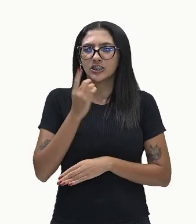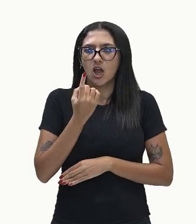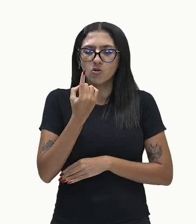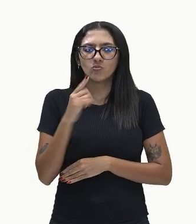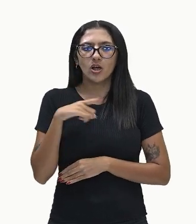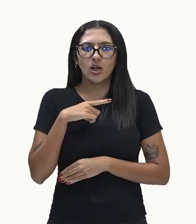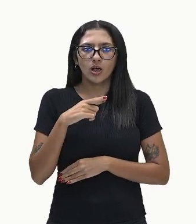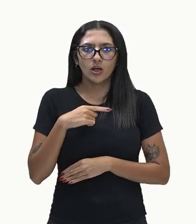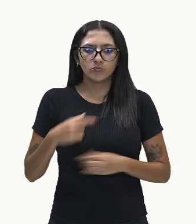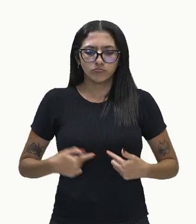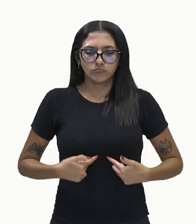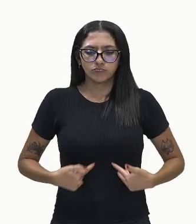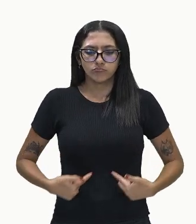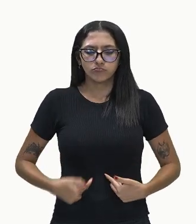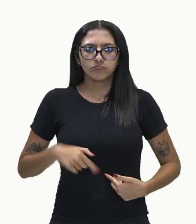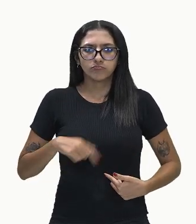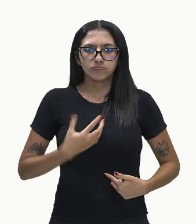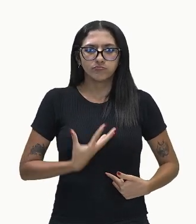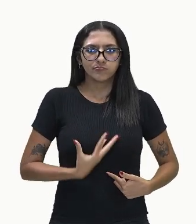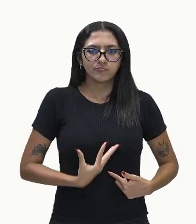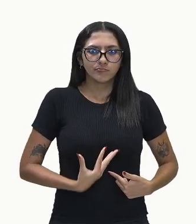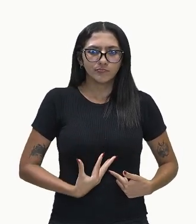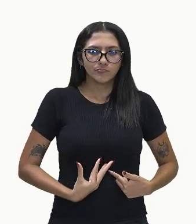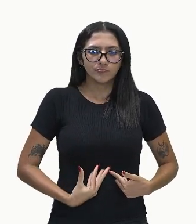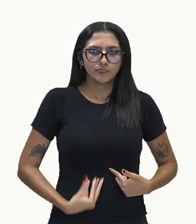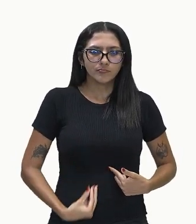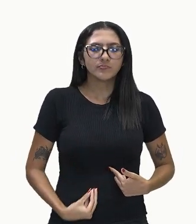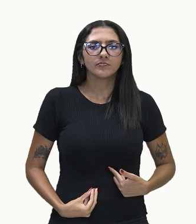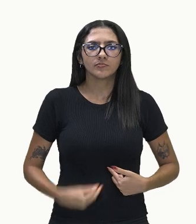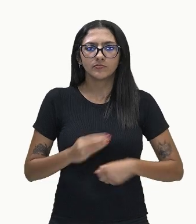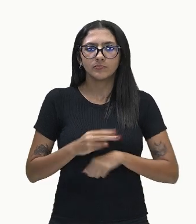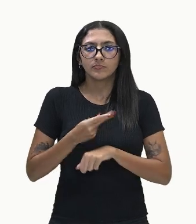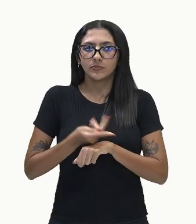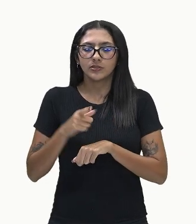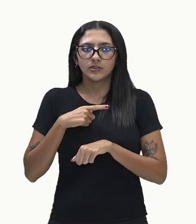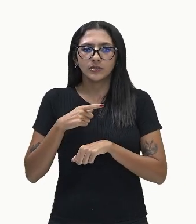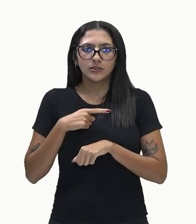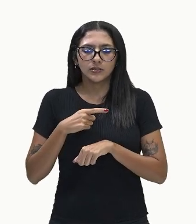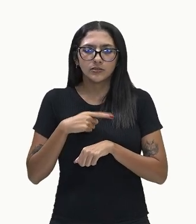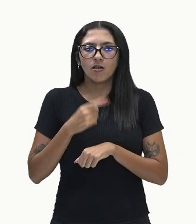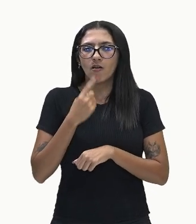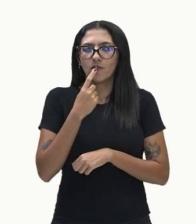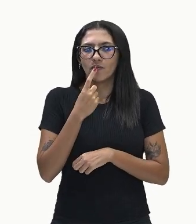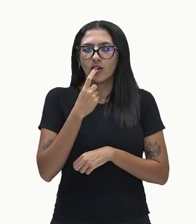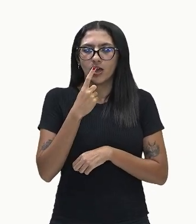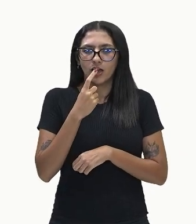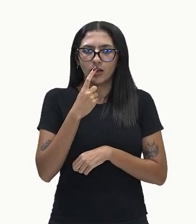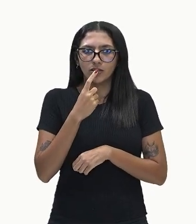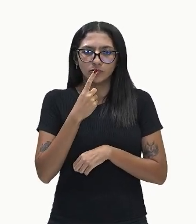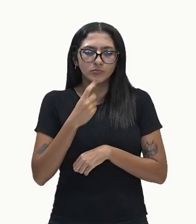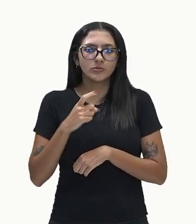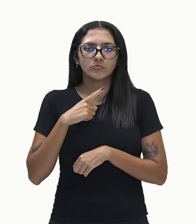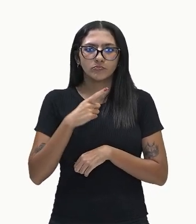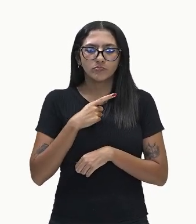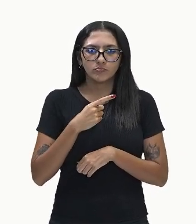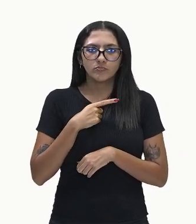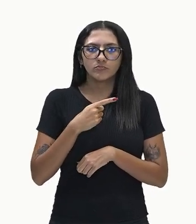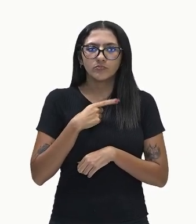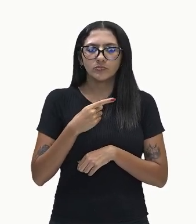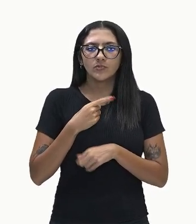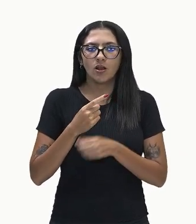vai descamar e com isso vai o quê? Romper vasos, né, capilares